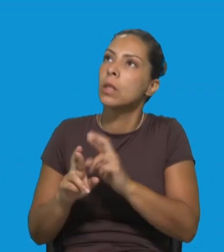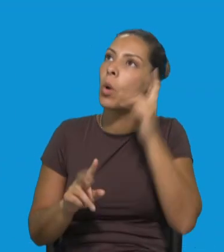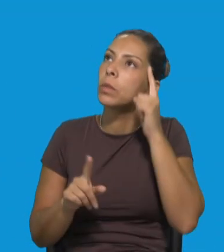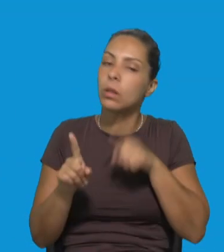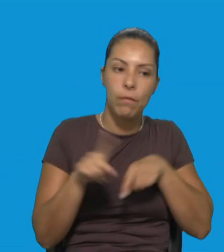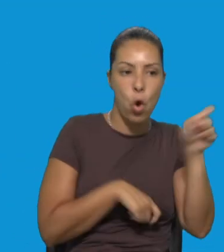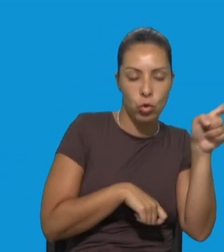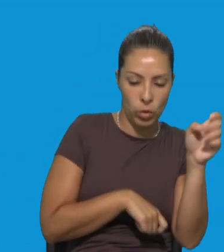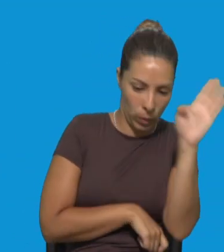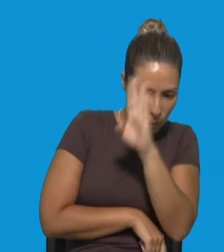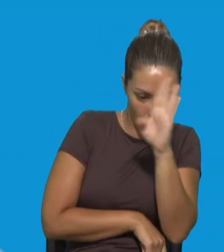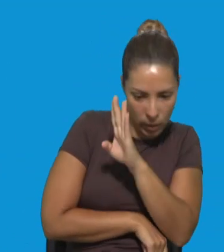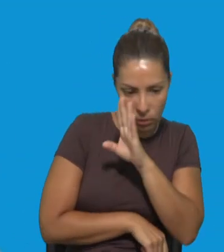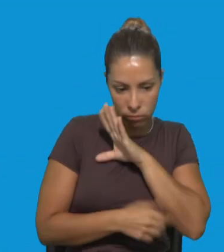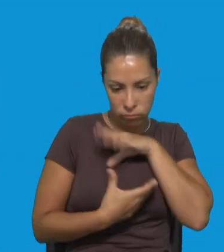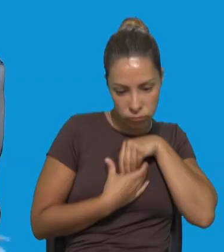isolando-nos,